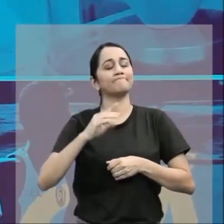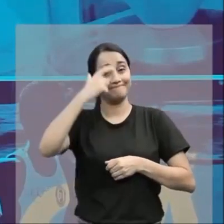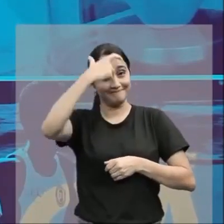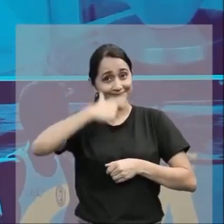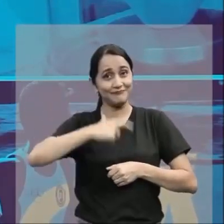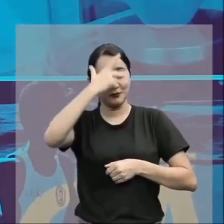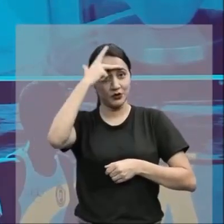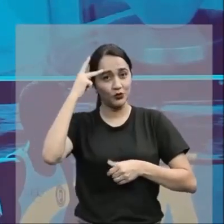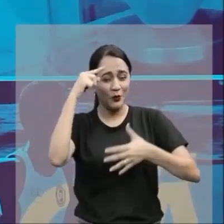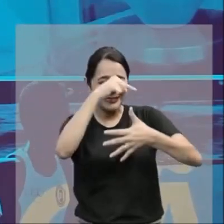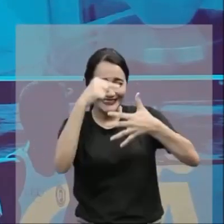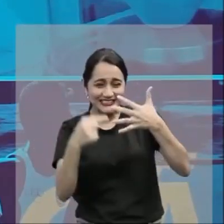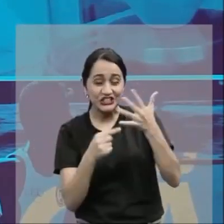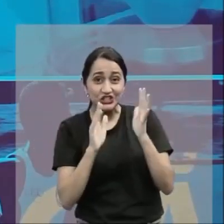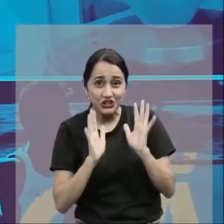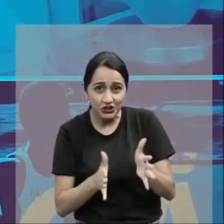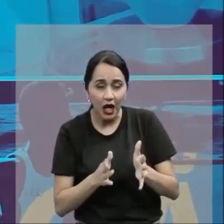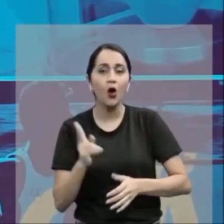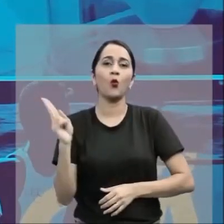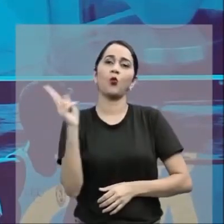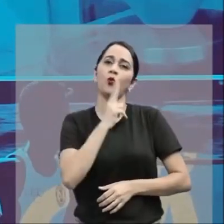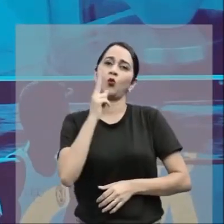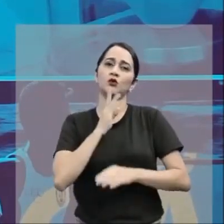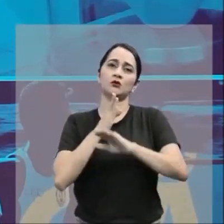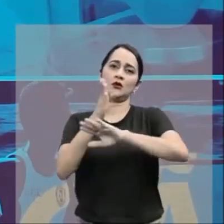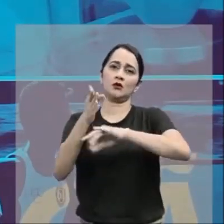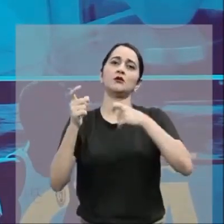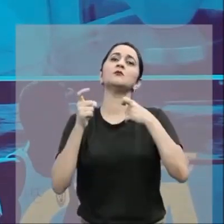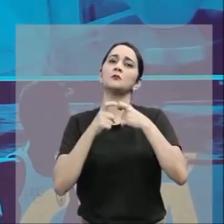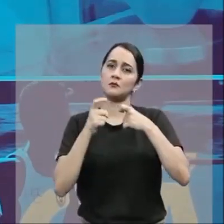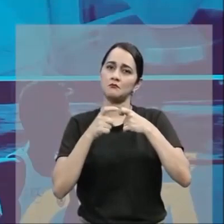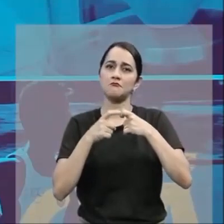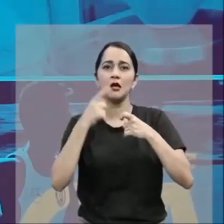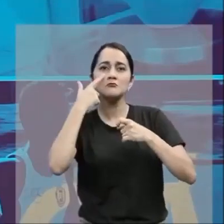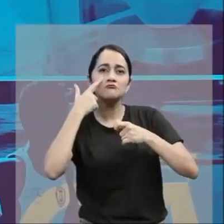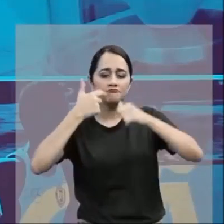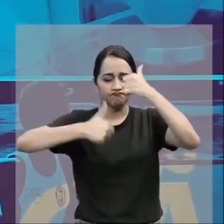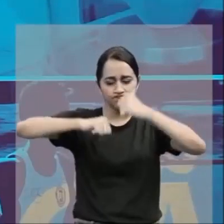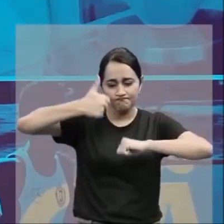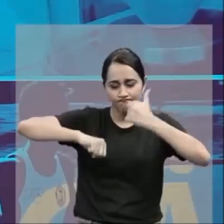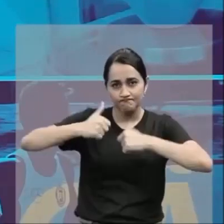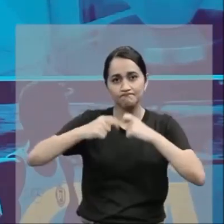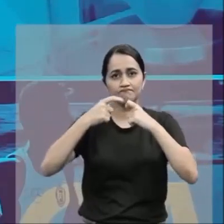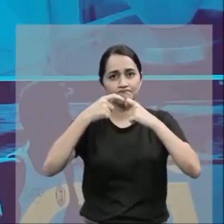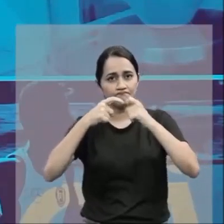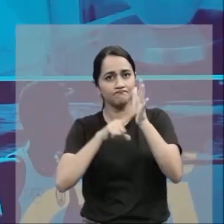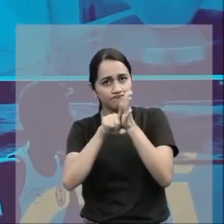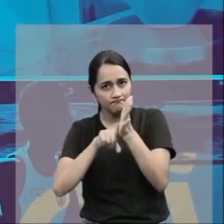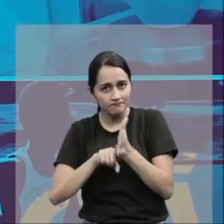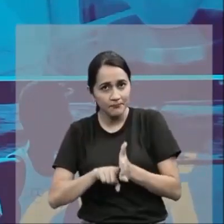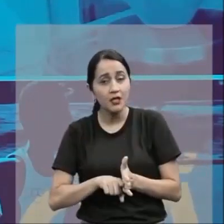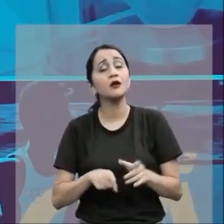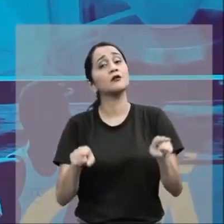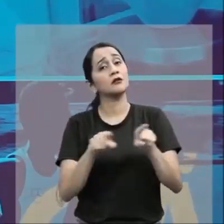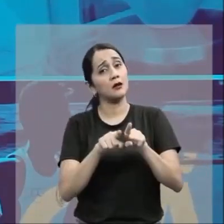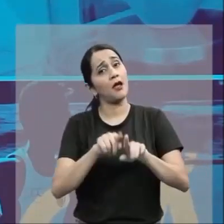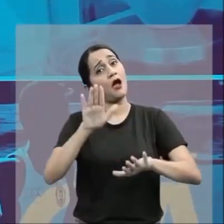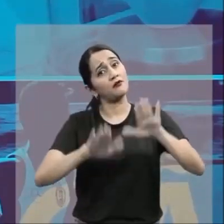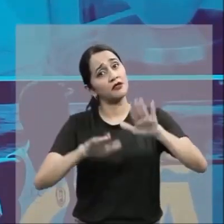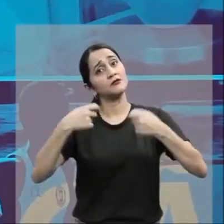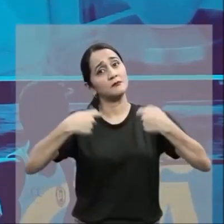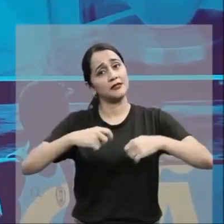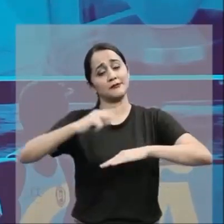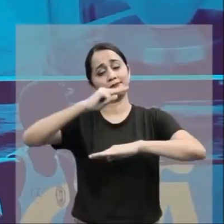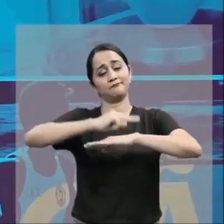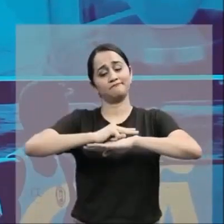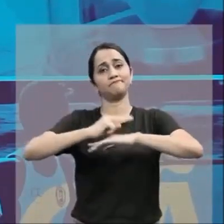essa pessoa necessariamente deve buscar o serviço de saúde no sentido de fazer uma avaliação e, às